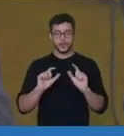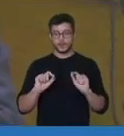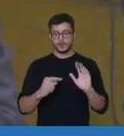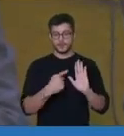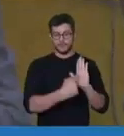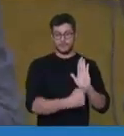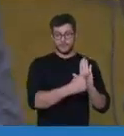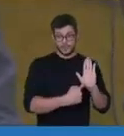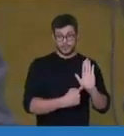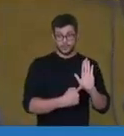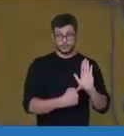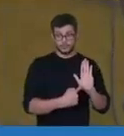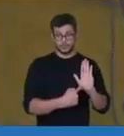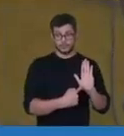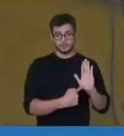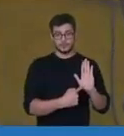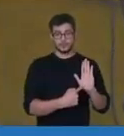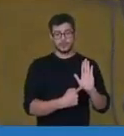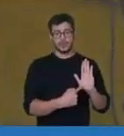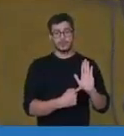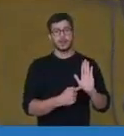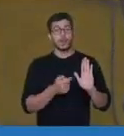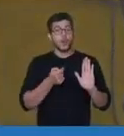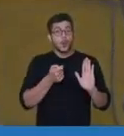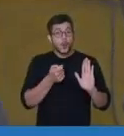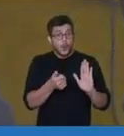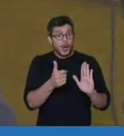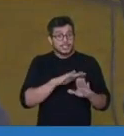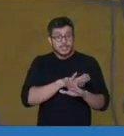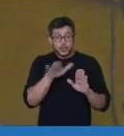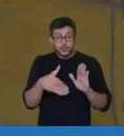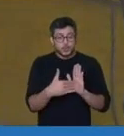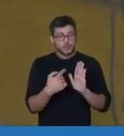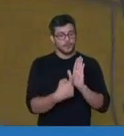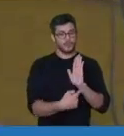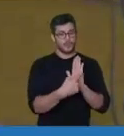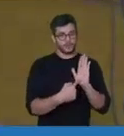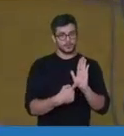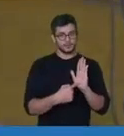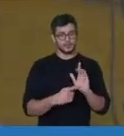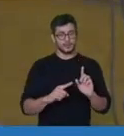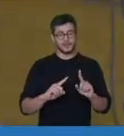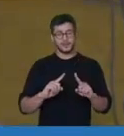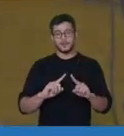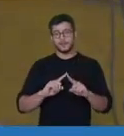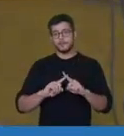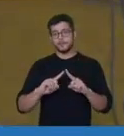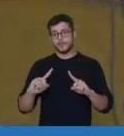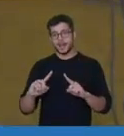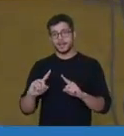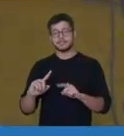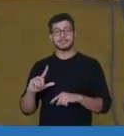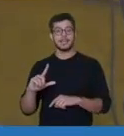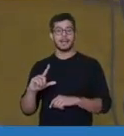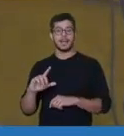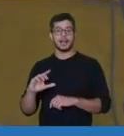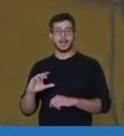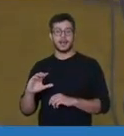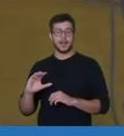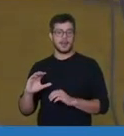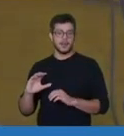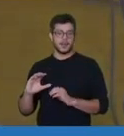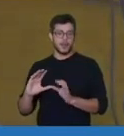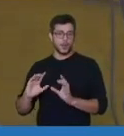não será só de vetos porque a oposição não concordou em apreciarmos os 14 PLNs, que são os